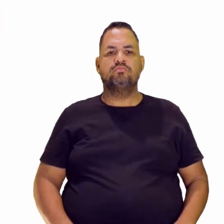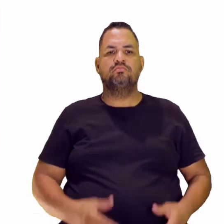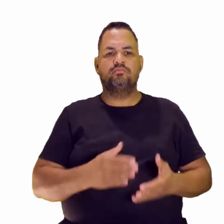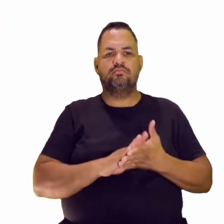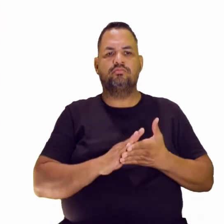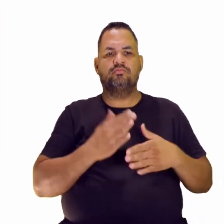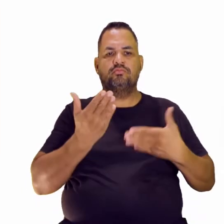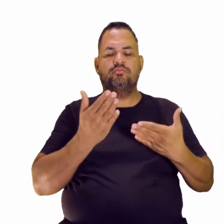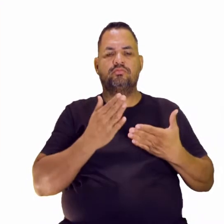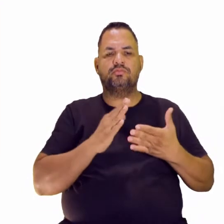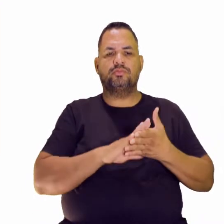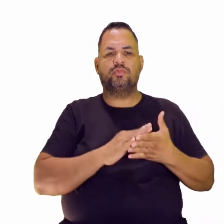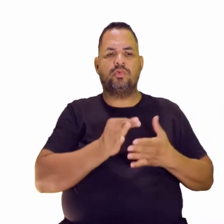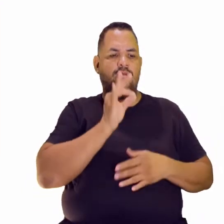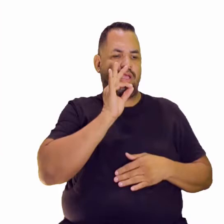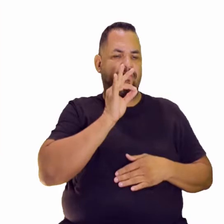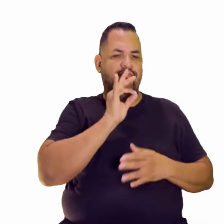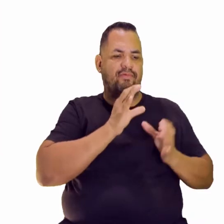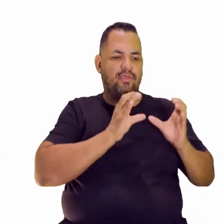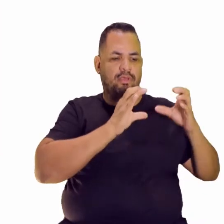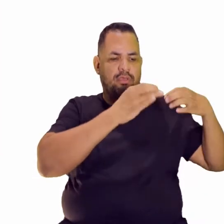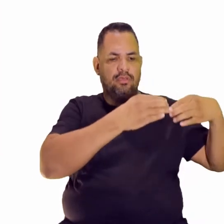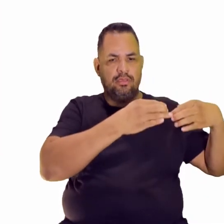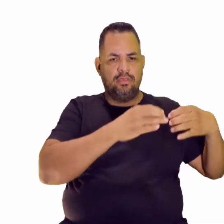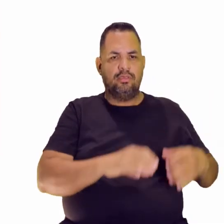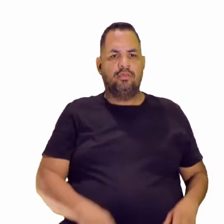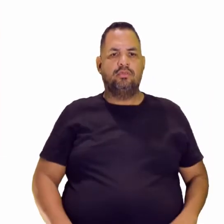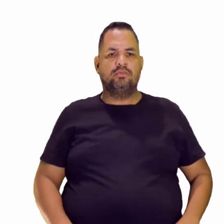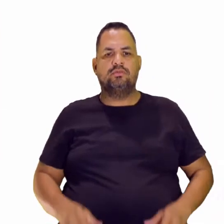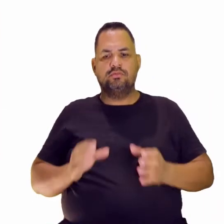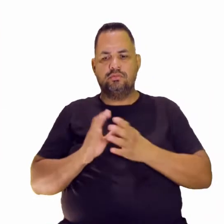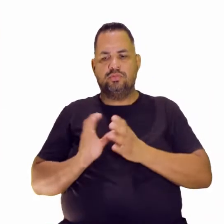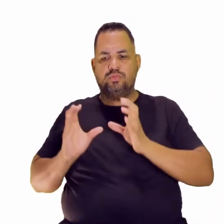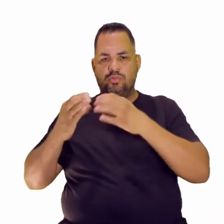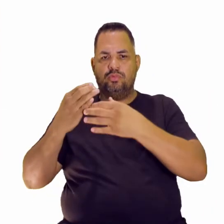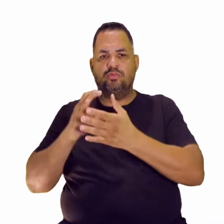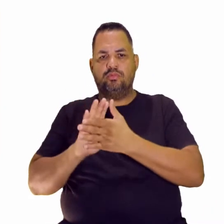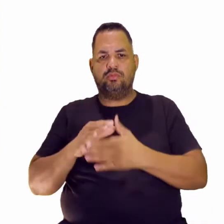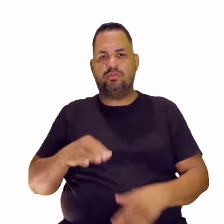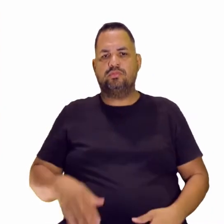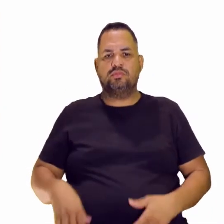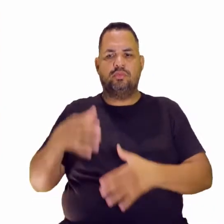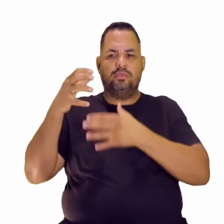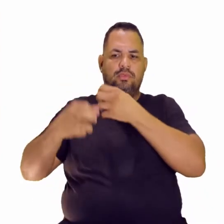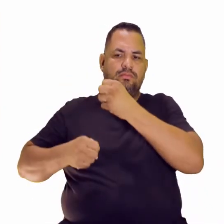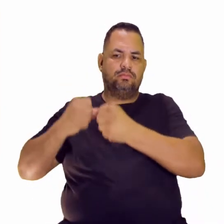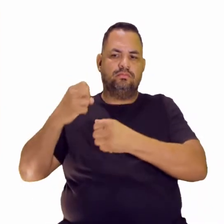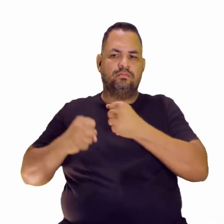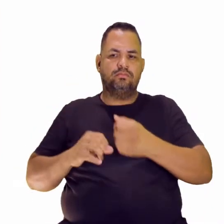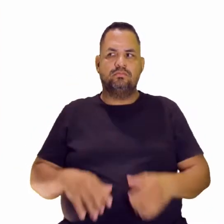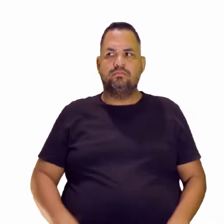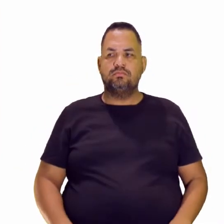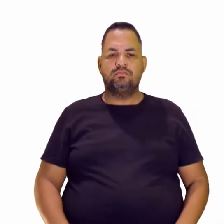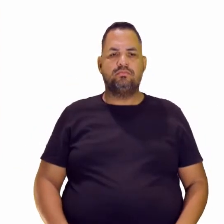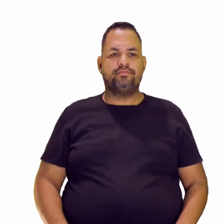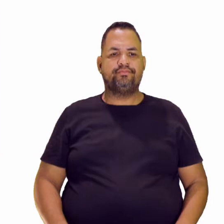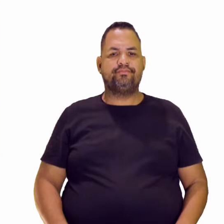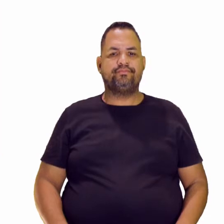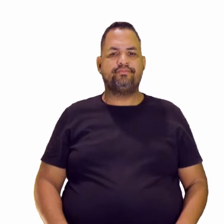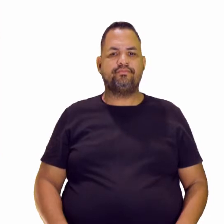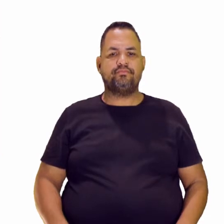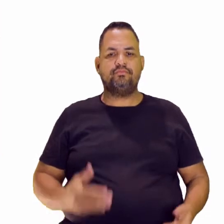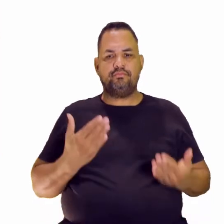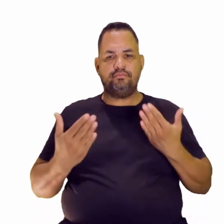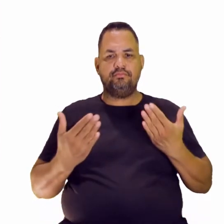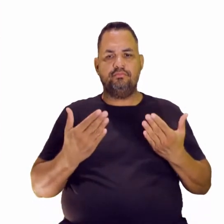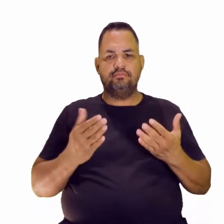cafeeiros, né, e o grupo dos, vamos dizer assim, leiteiros. Em paralelo, enquanto isso, né, o